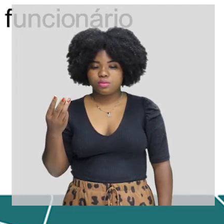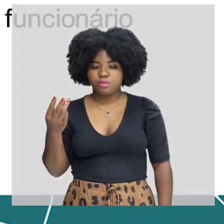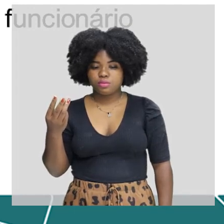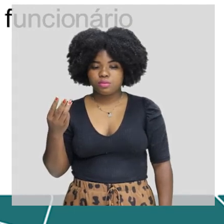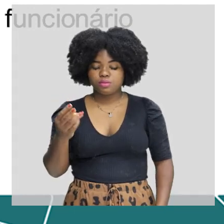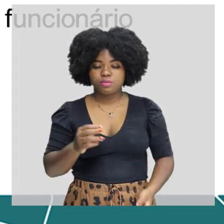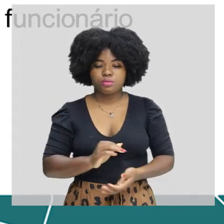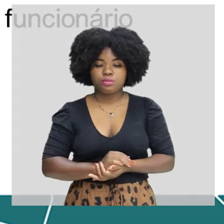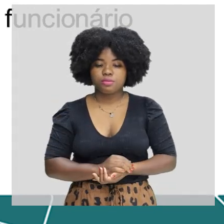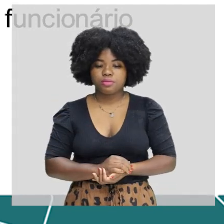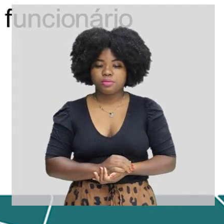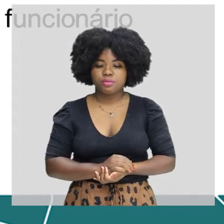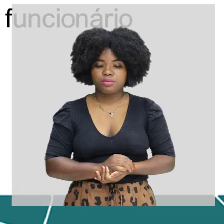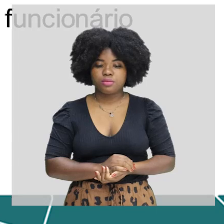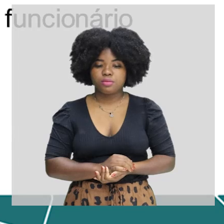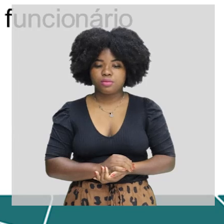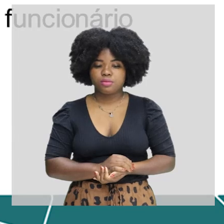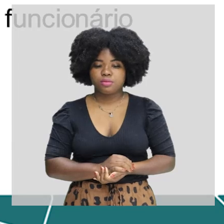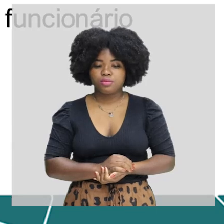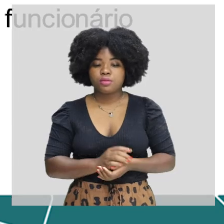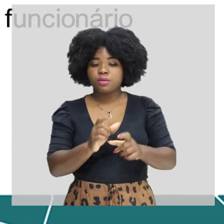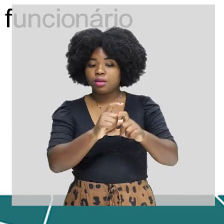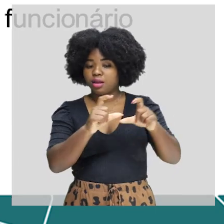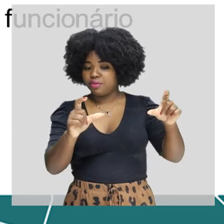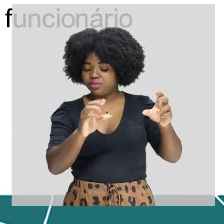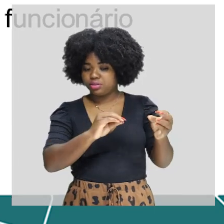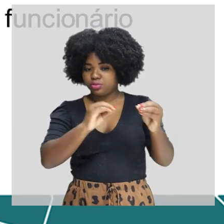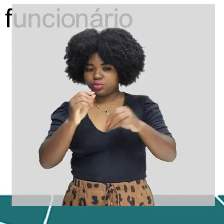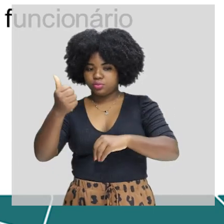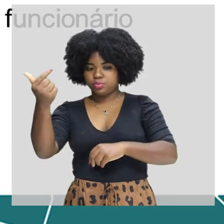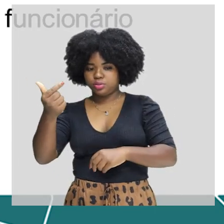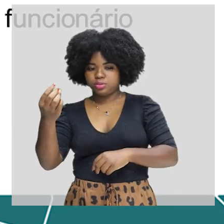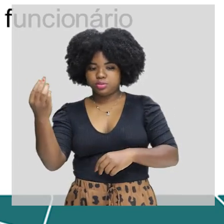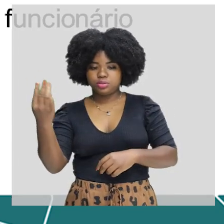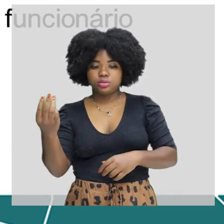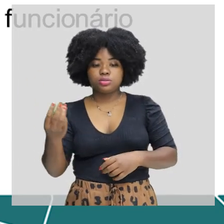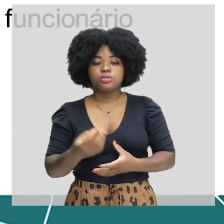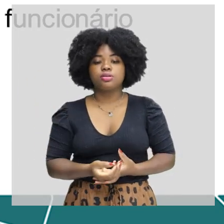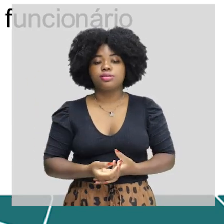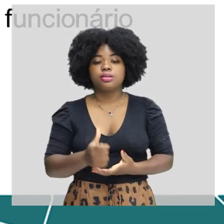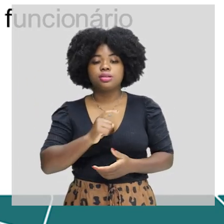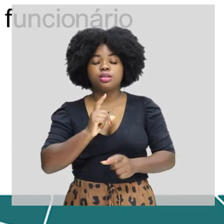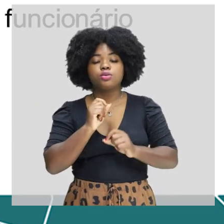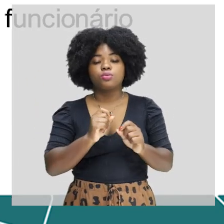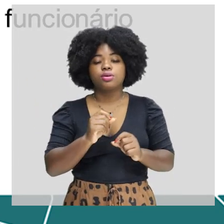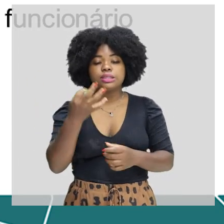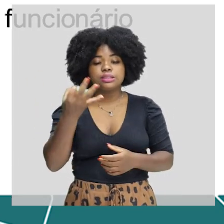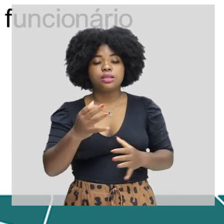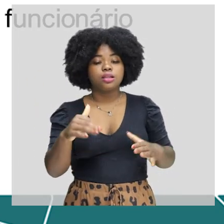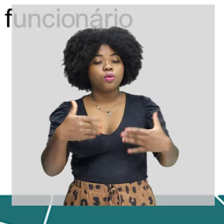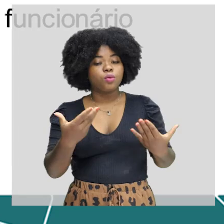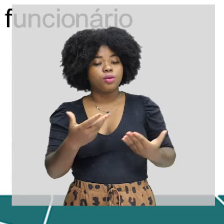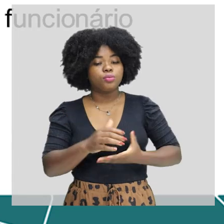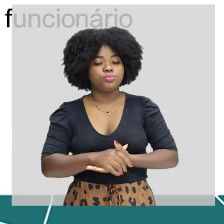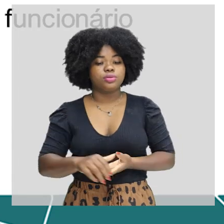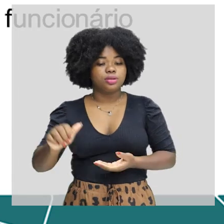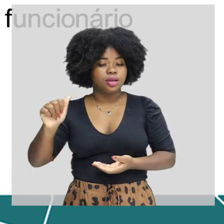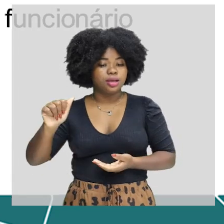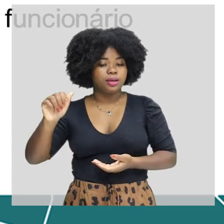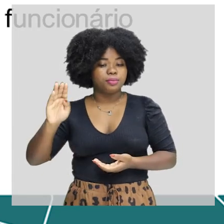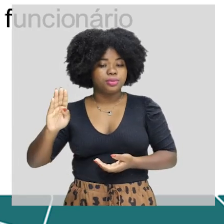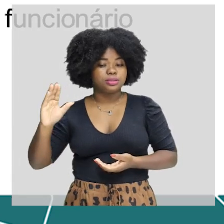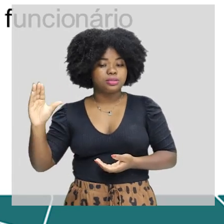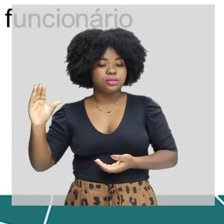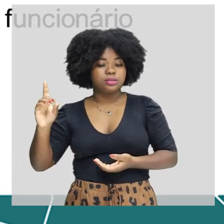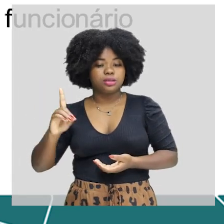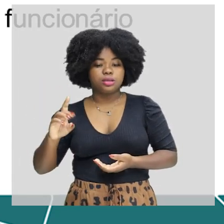acontecimento. A frase reescrita está com a regência correta em qual das opções? 1, 2